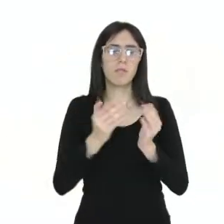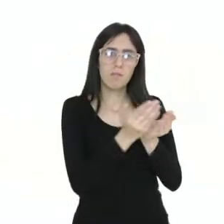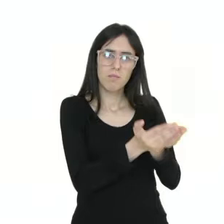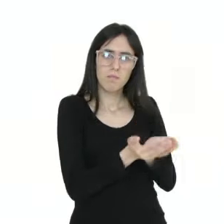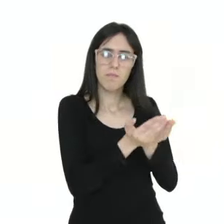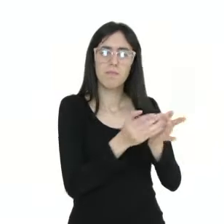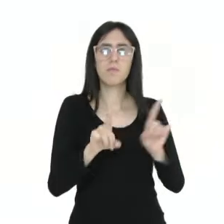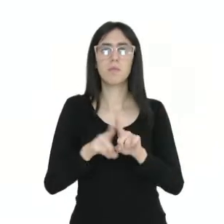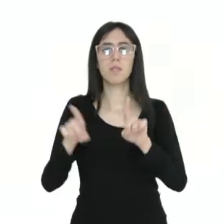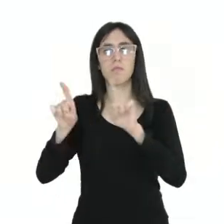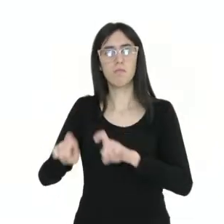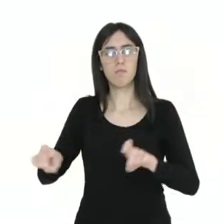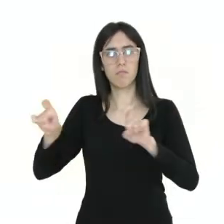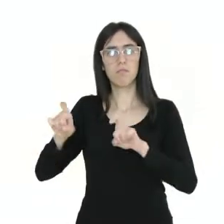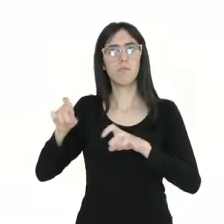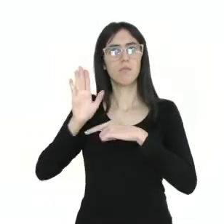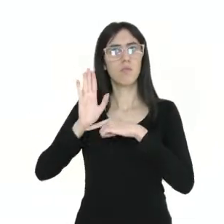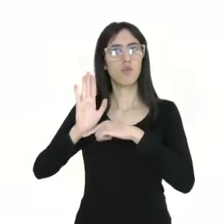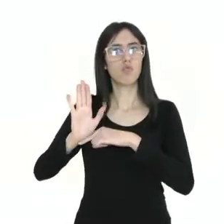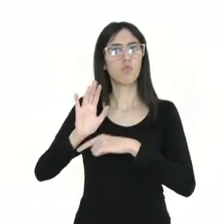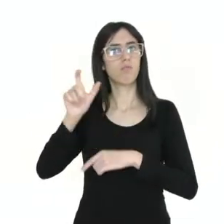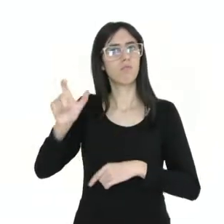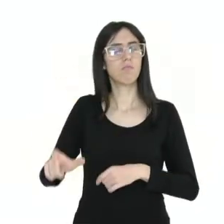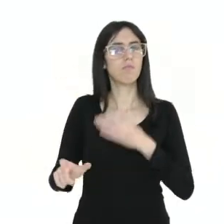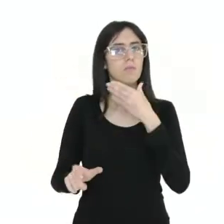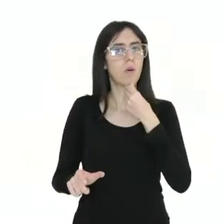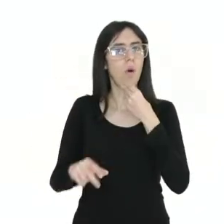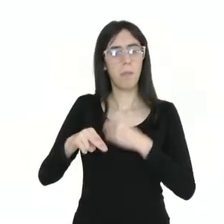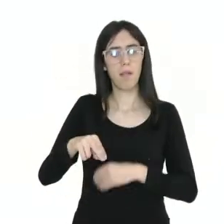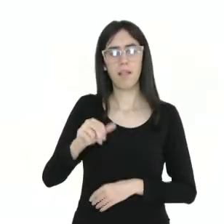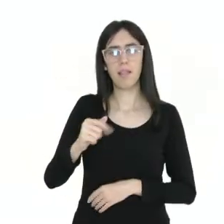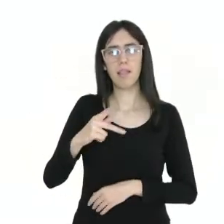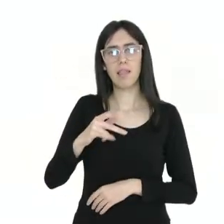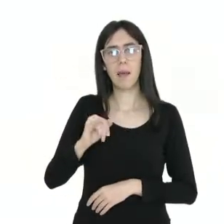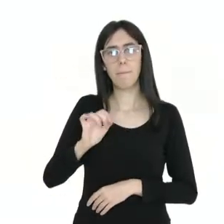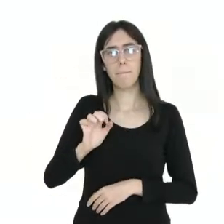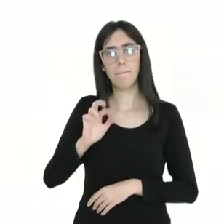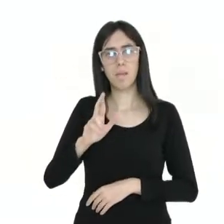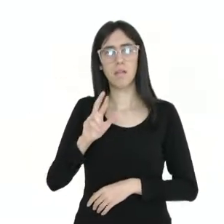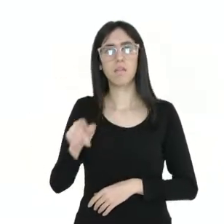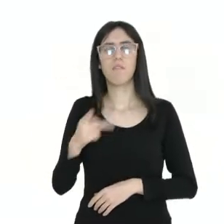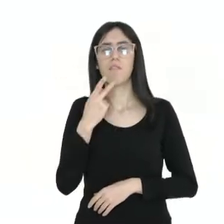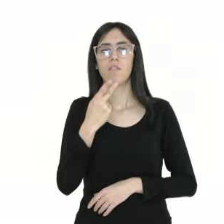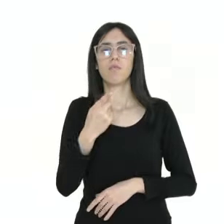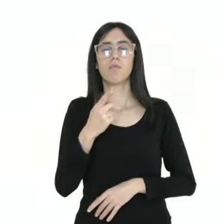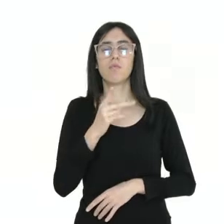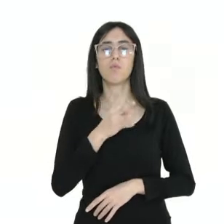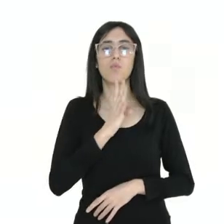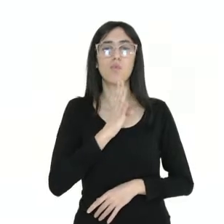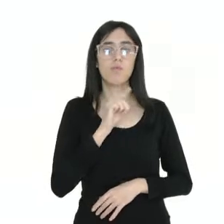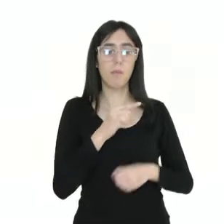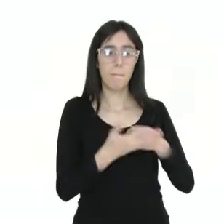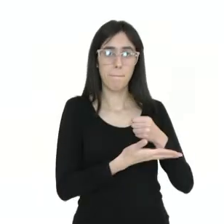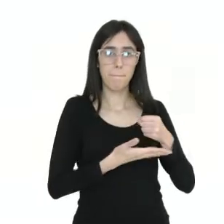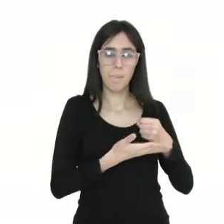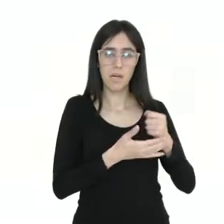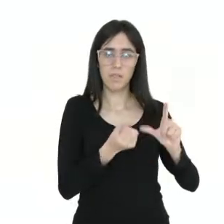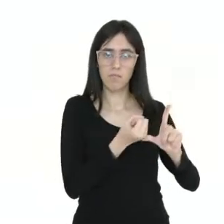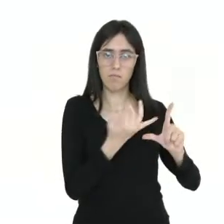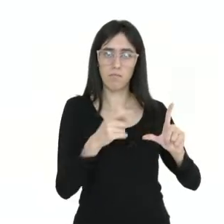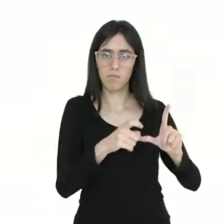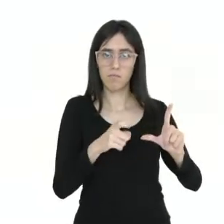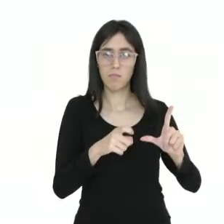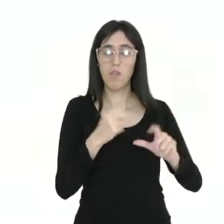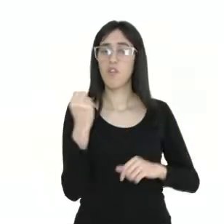computação. Napier definiu que, conhecendo a base e o logaritmando de um logaritmo, o valor